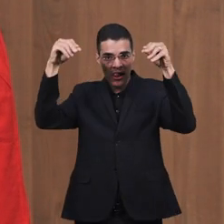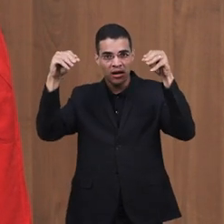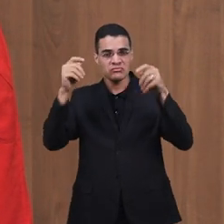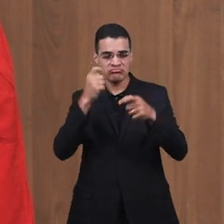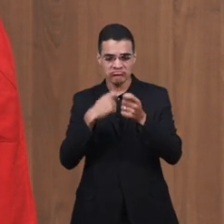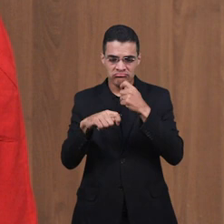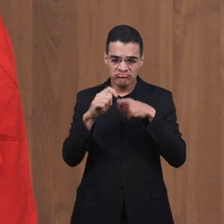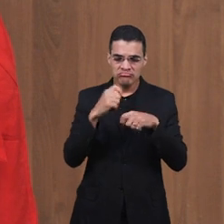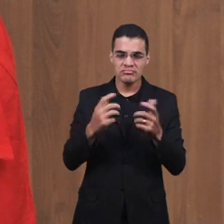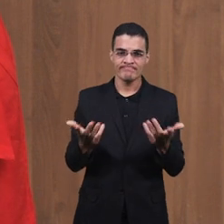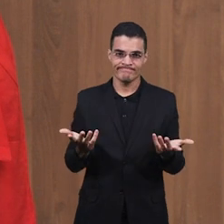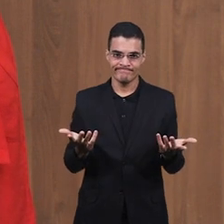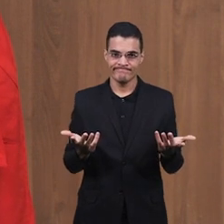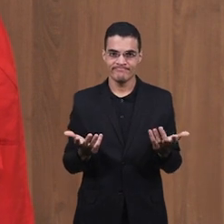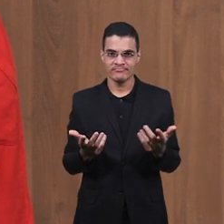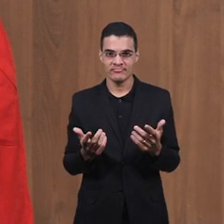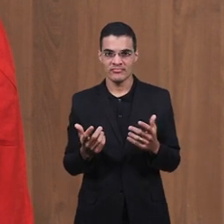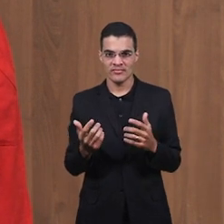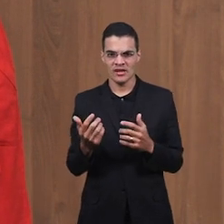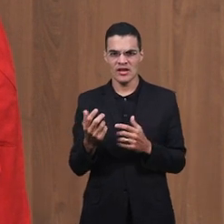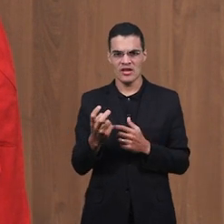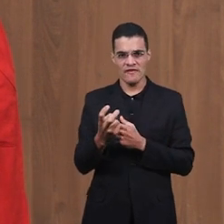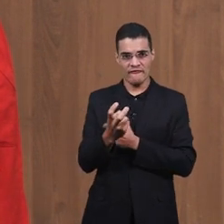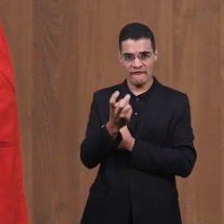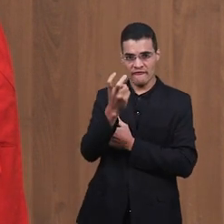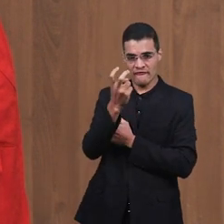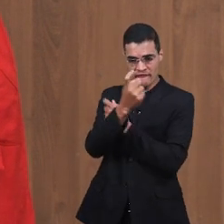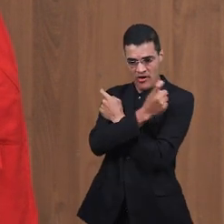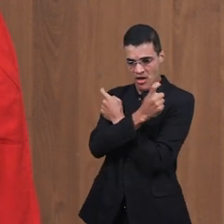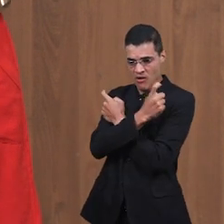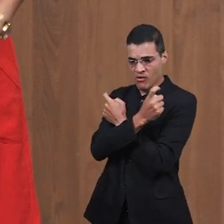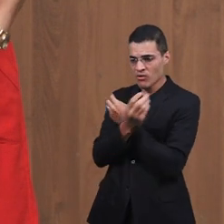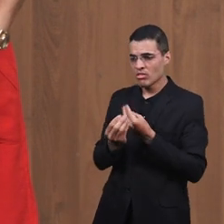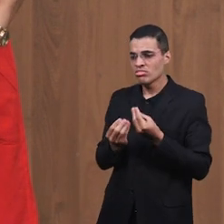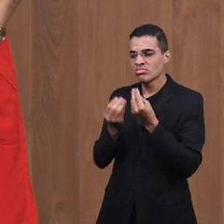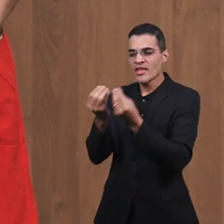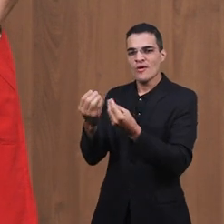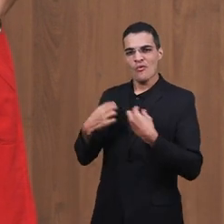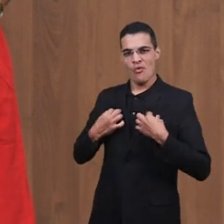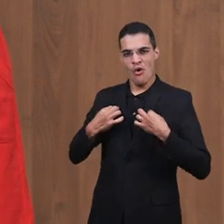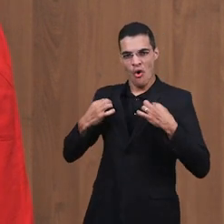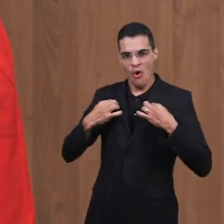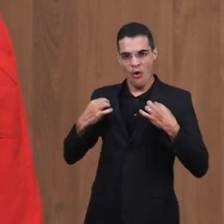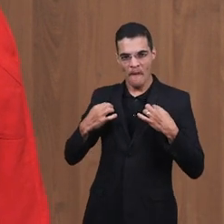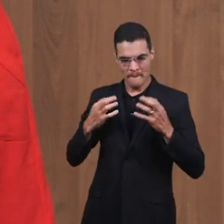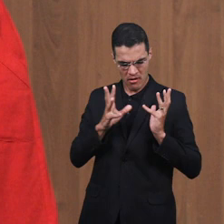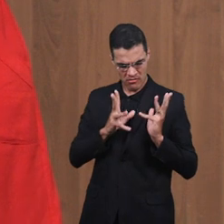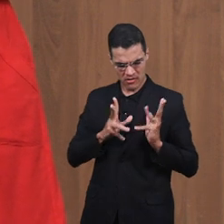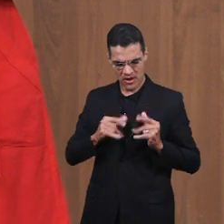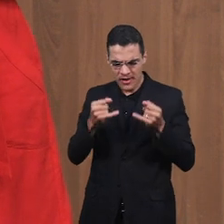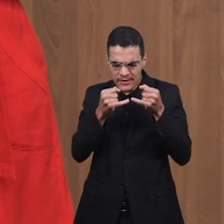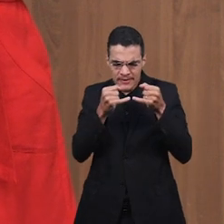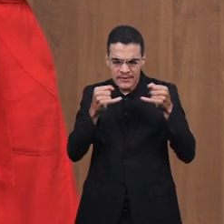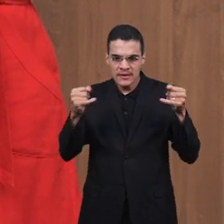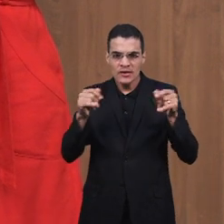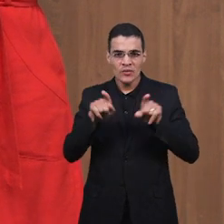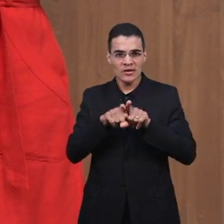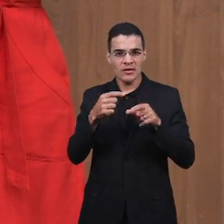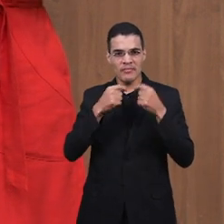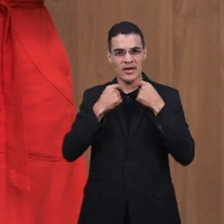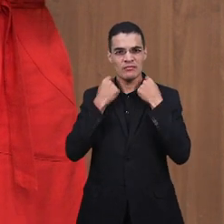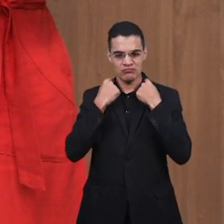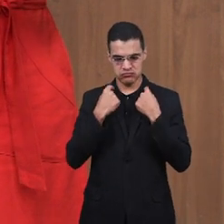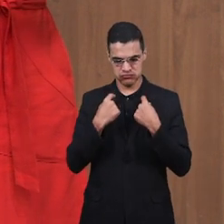palácio. Faraó deu a José um anel, vestes de linho, um colar de